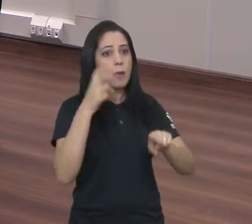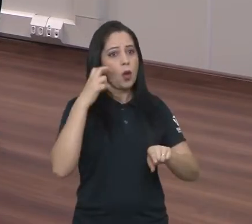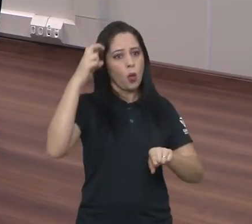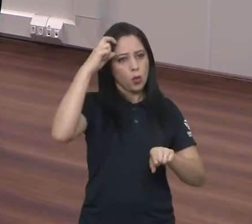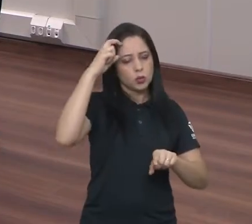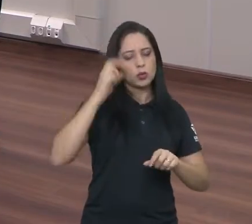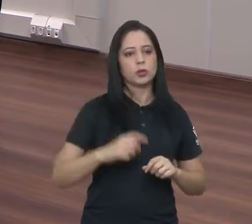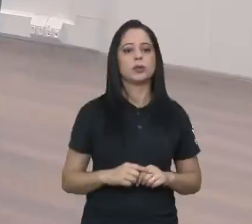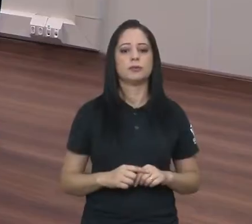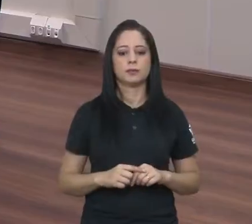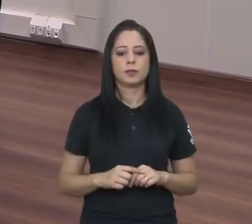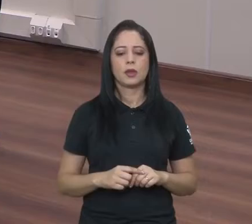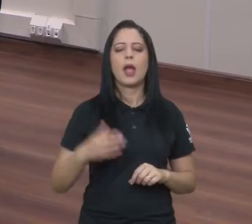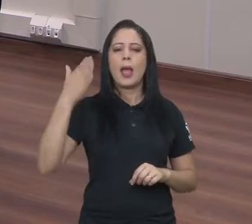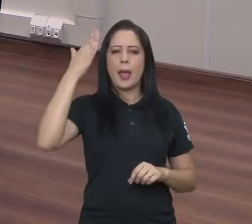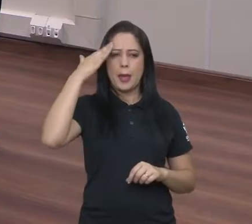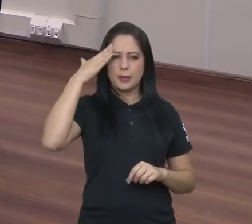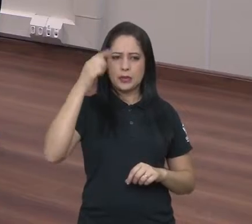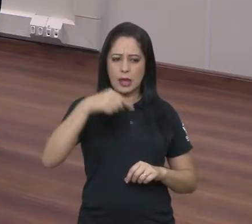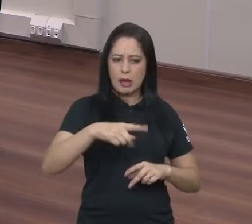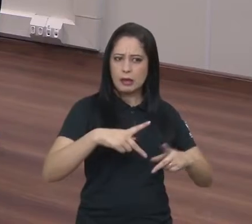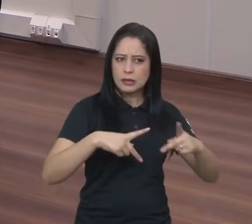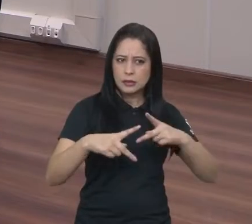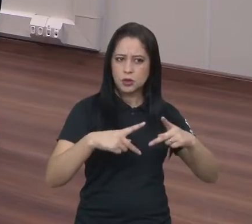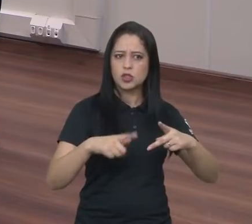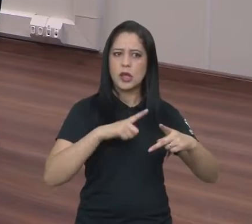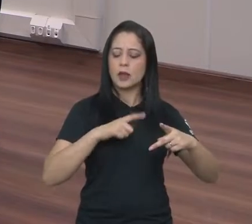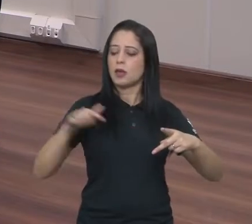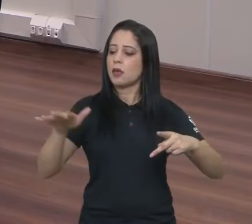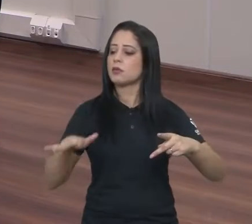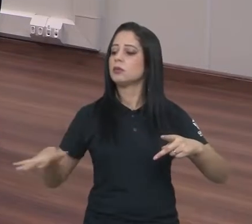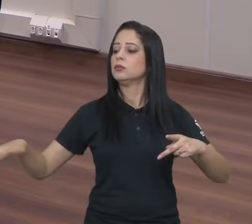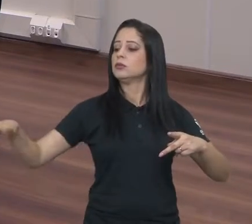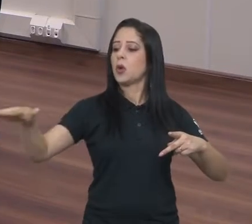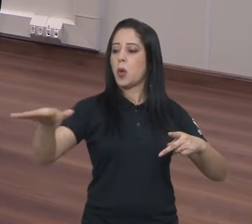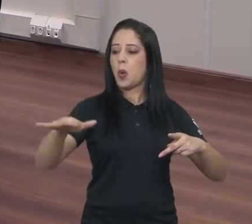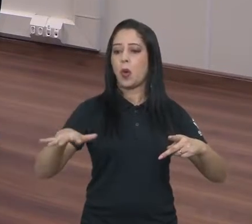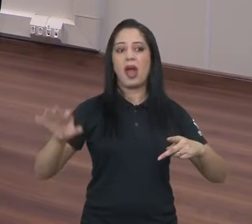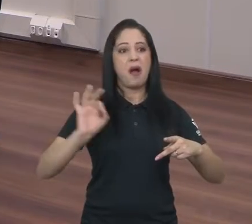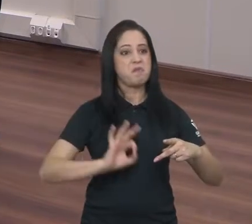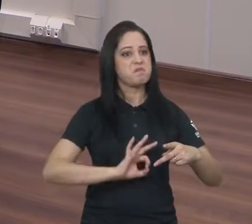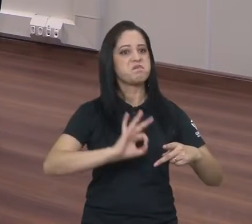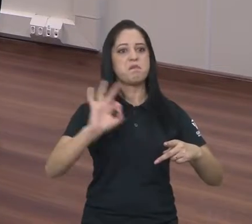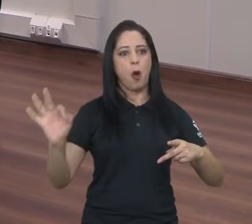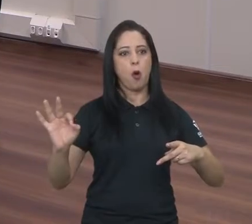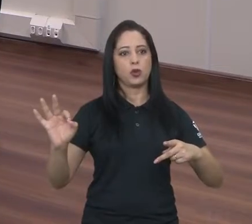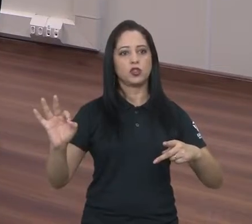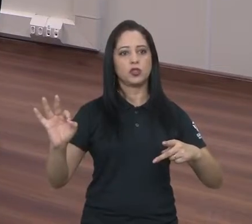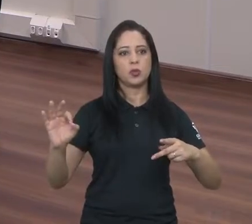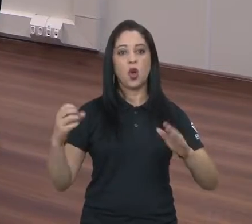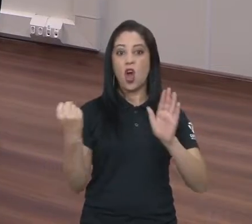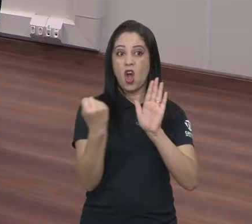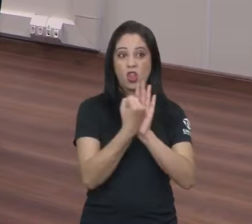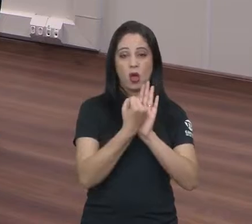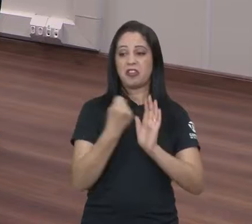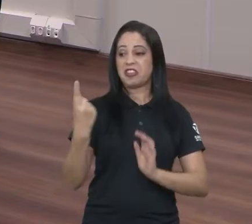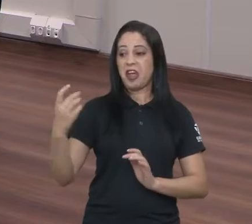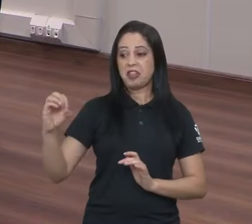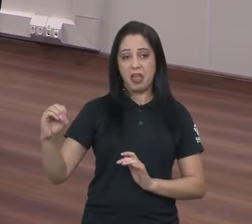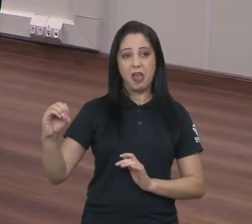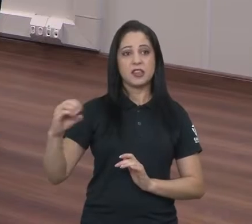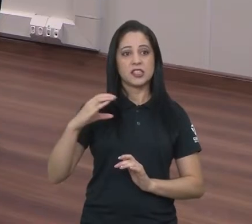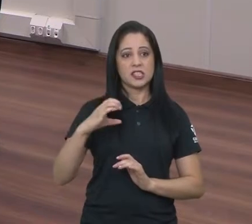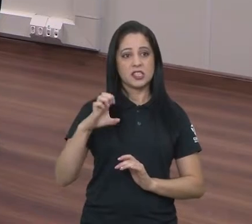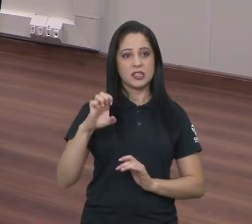e a própria cultura. Que hoje nós sabemos que a cidade tem um aterro que é muito bem gerenciado, é um aterro muito bem classificado pela CETESB, mas